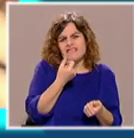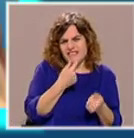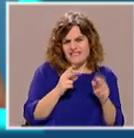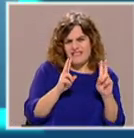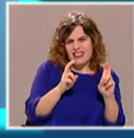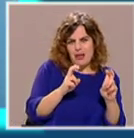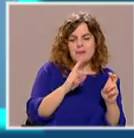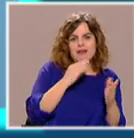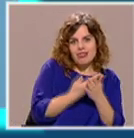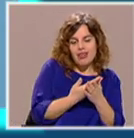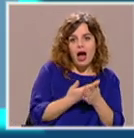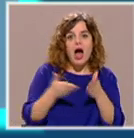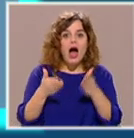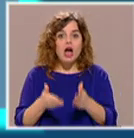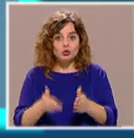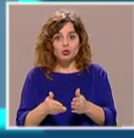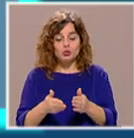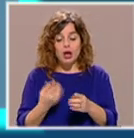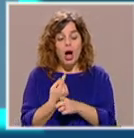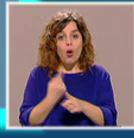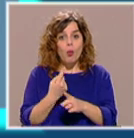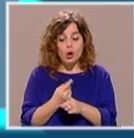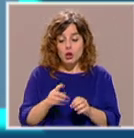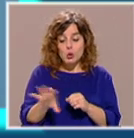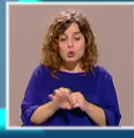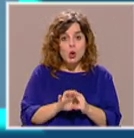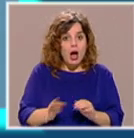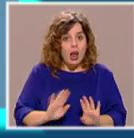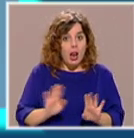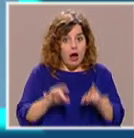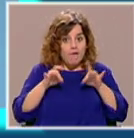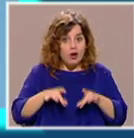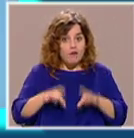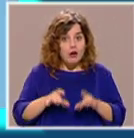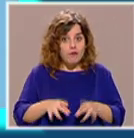ajudam a formar as fezes com as substâncias que não foram absorvidas.